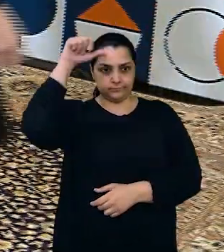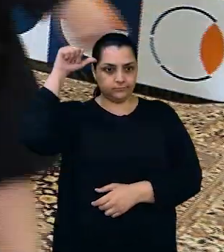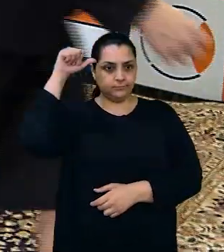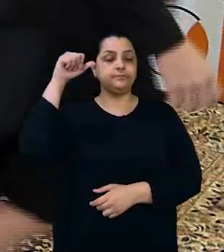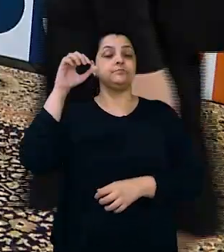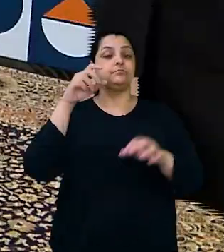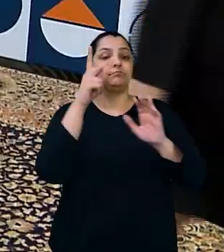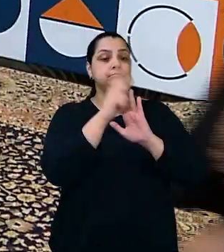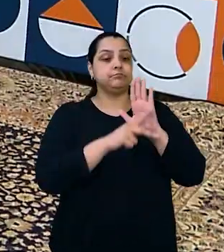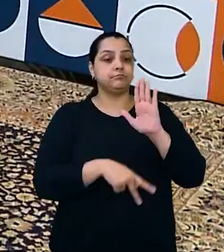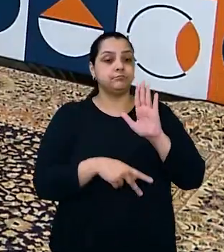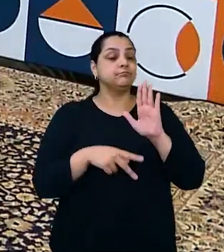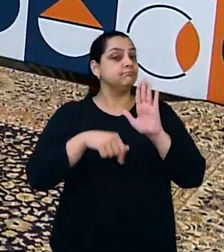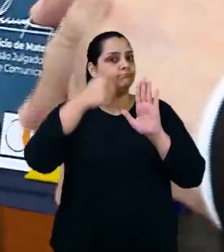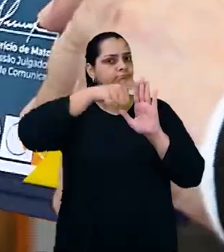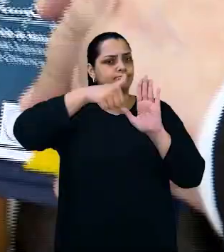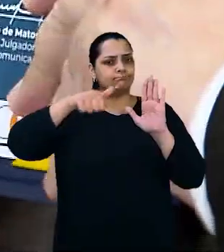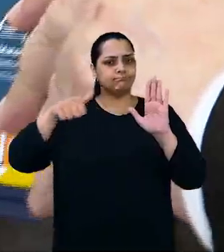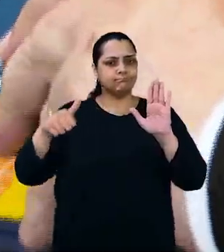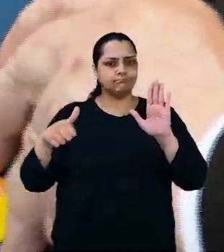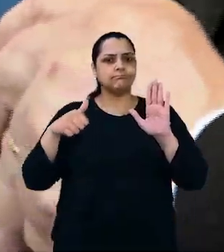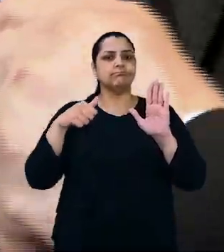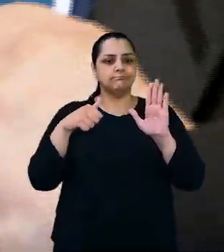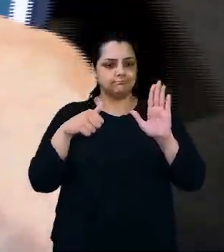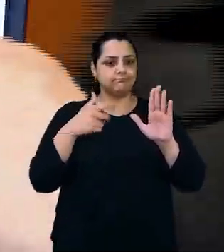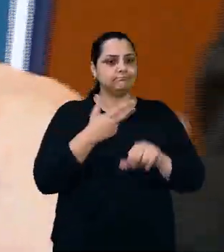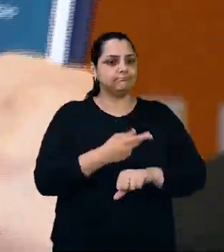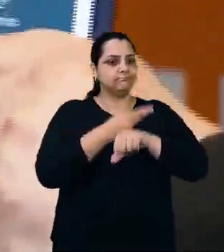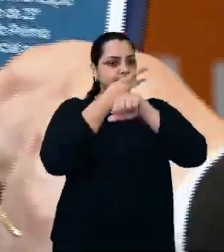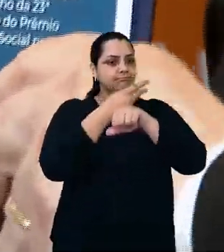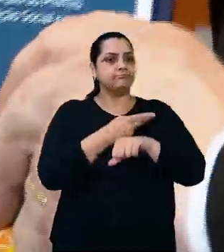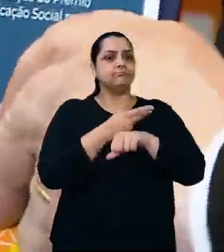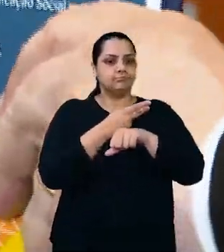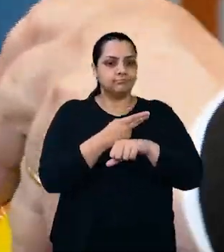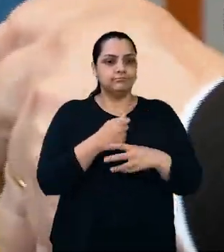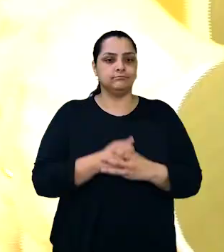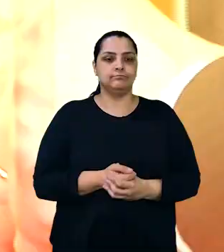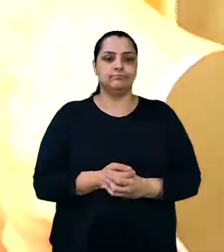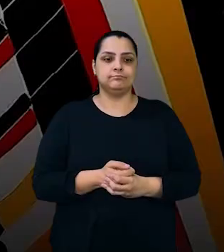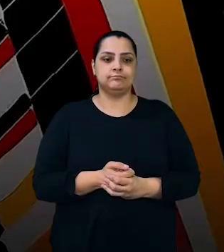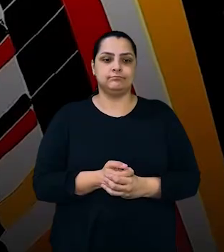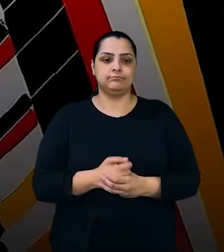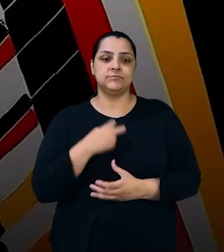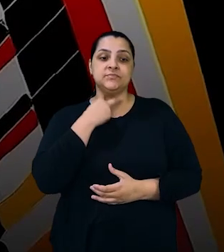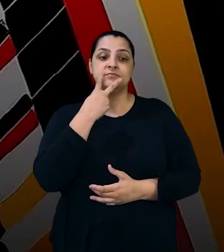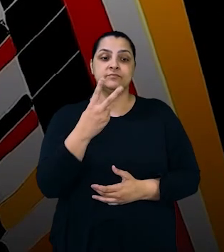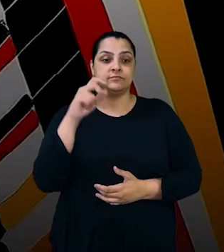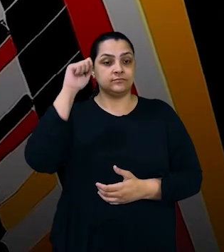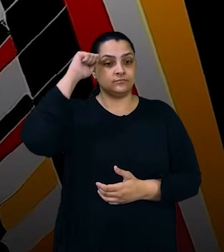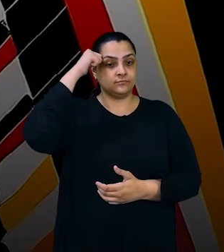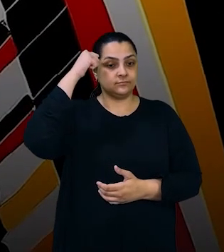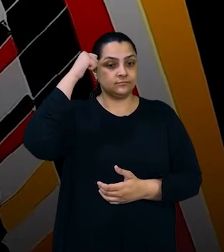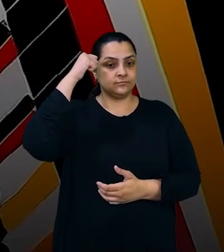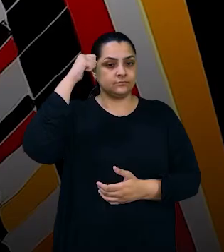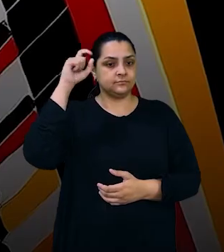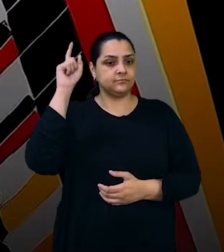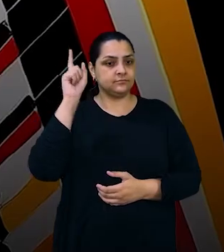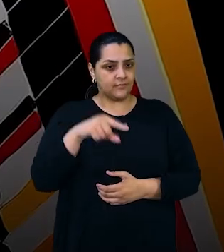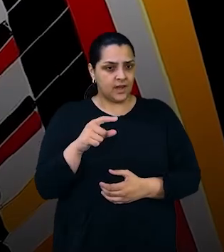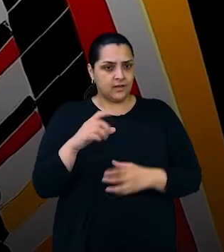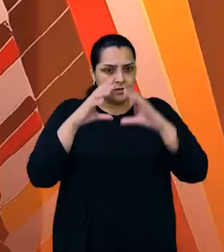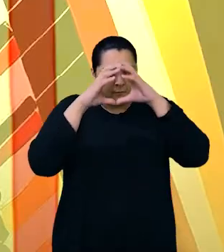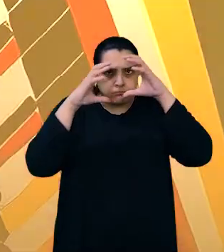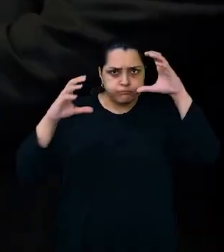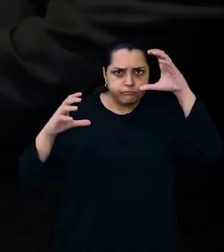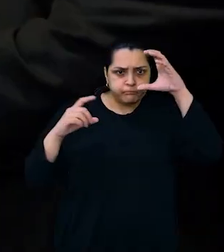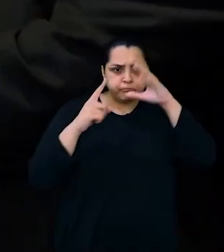foi o projeto mais bem avaliado entre os vencedores, com a reportagem escrita Vozes Negras, é possível furar